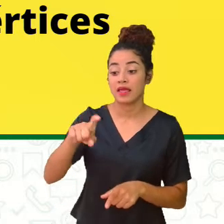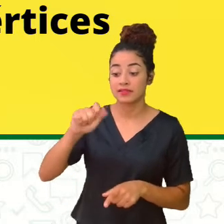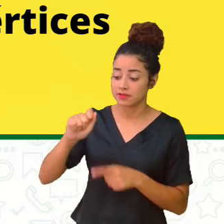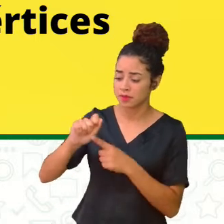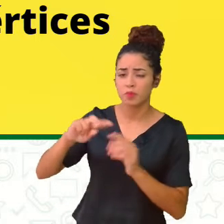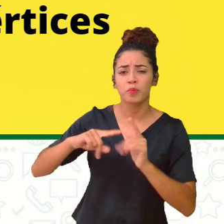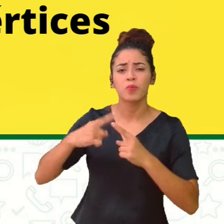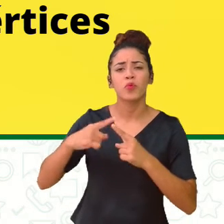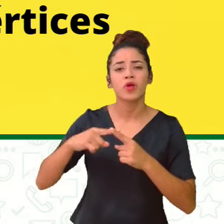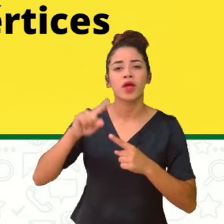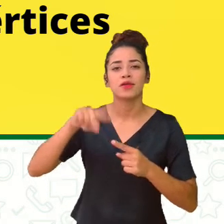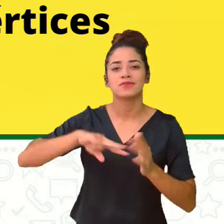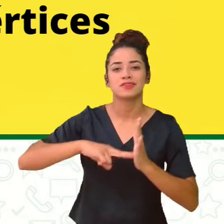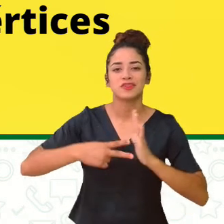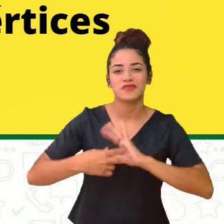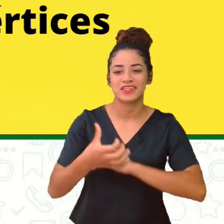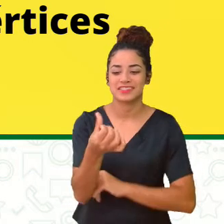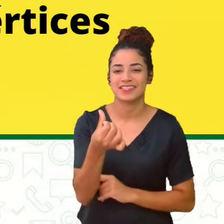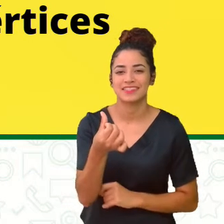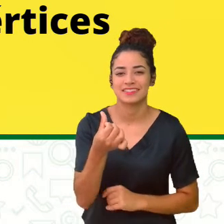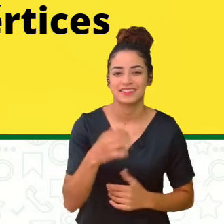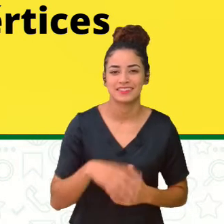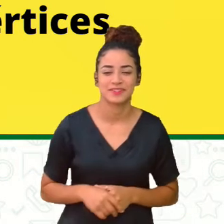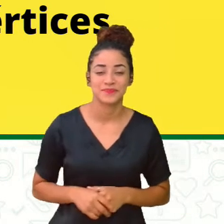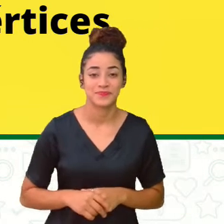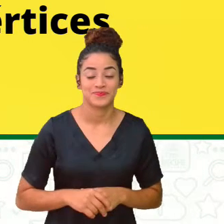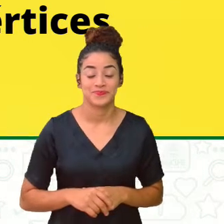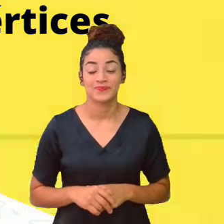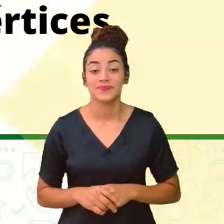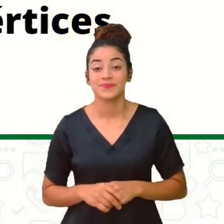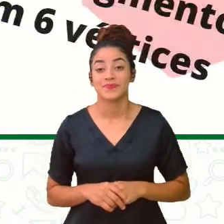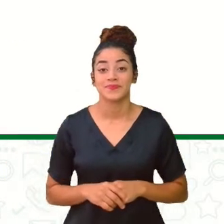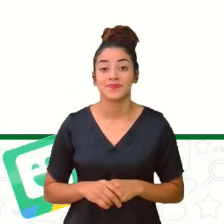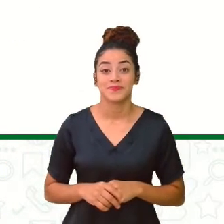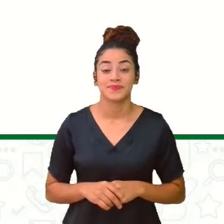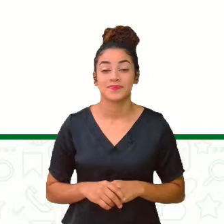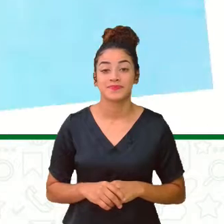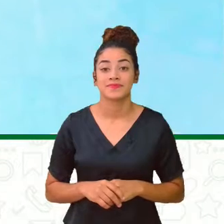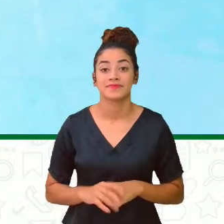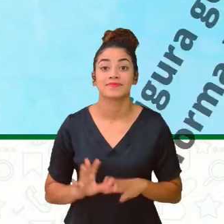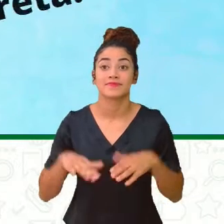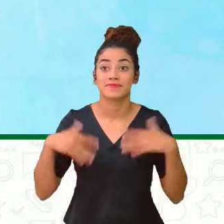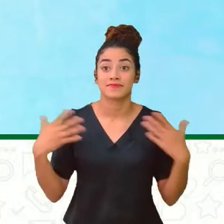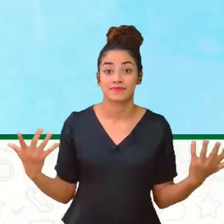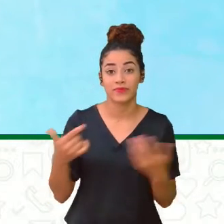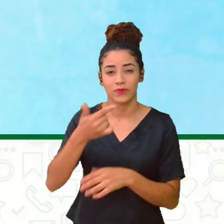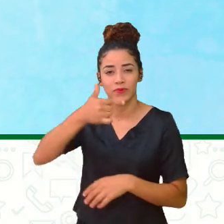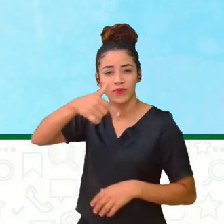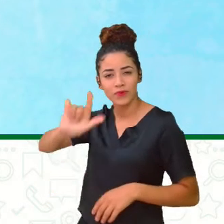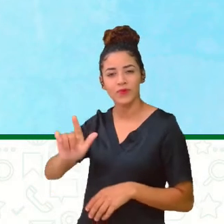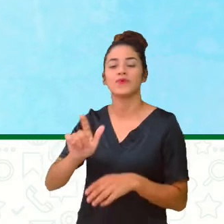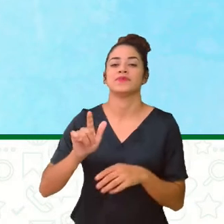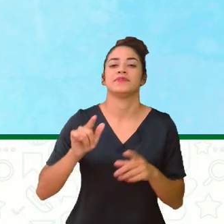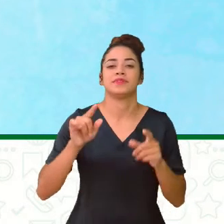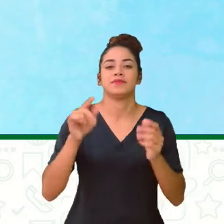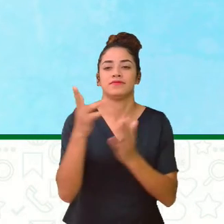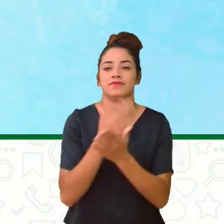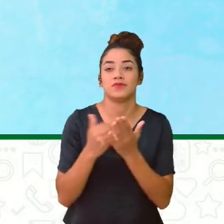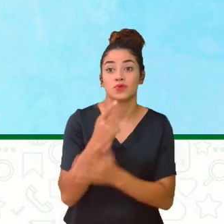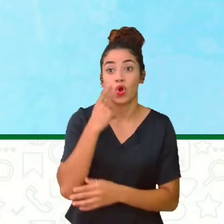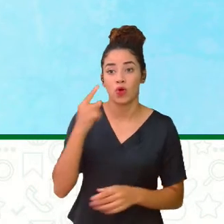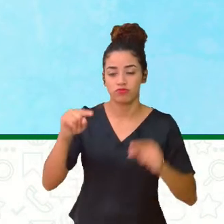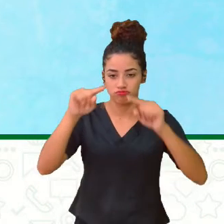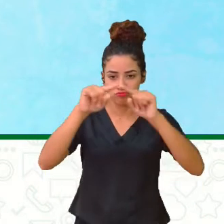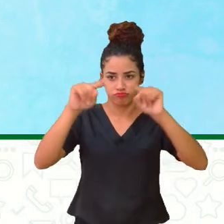6. 6 lados, tá? E vamos a outra figura, que é o